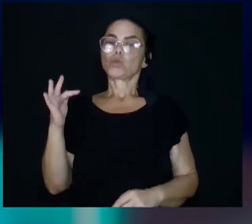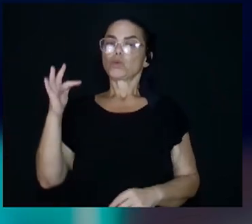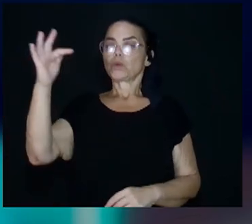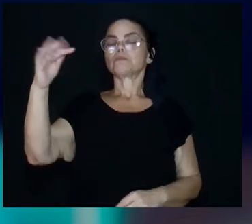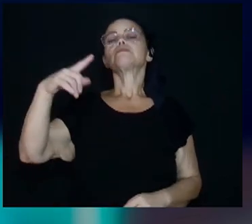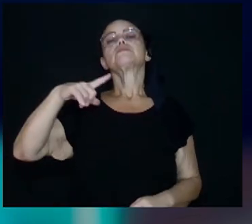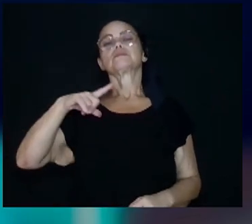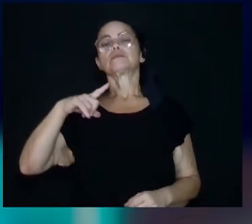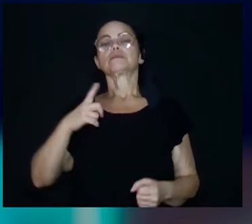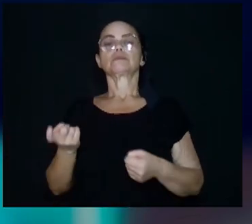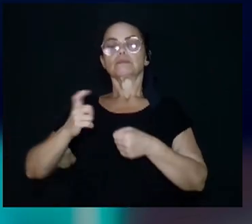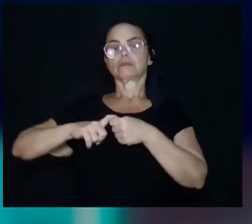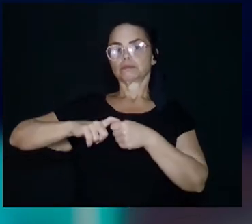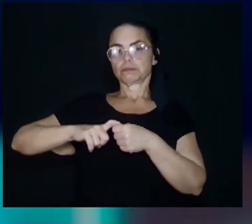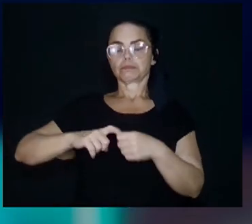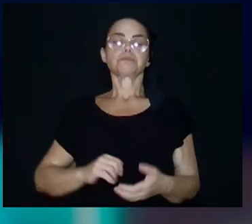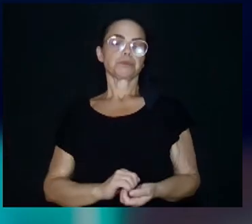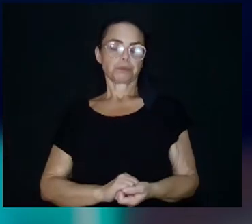vem até.